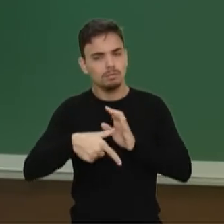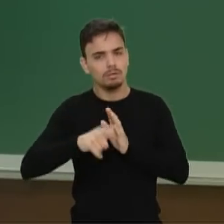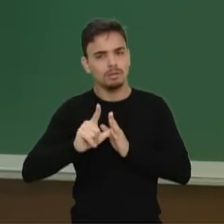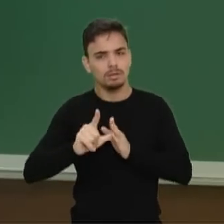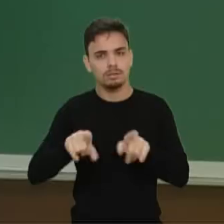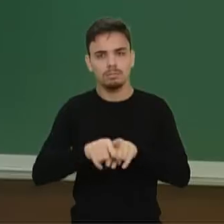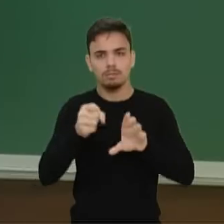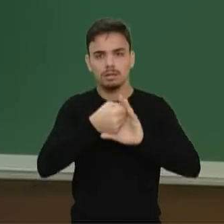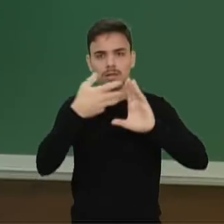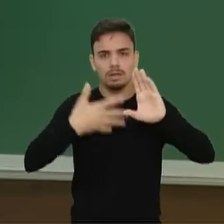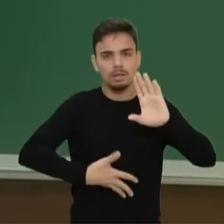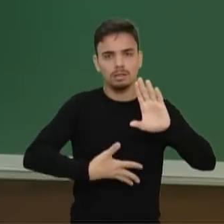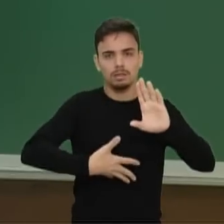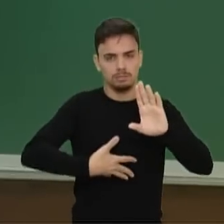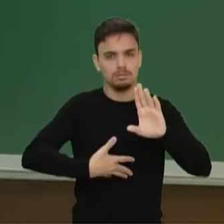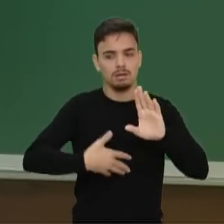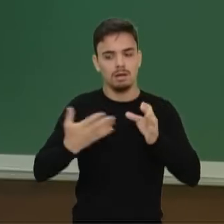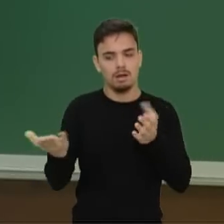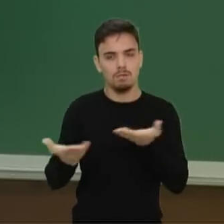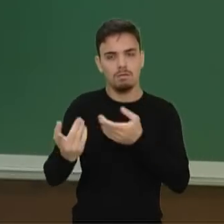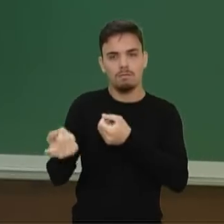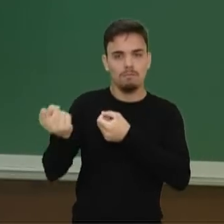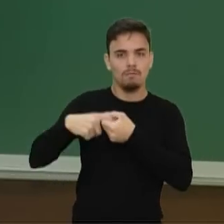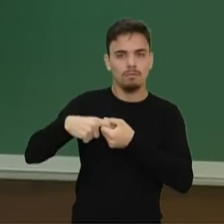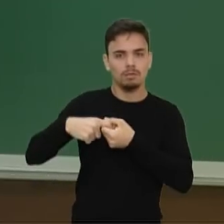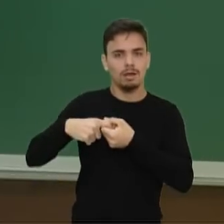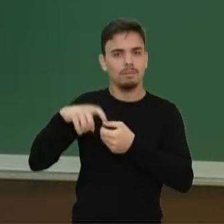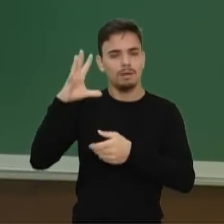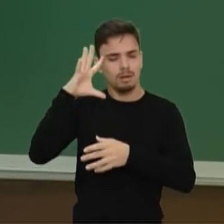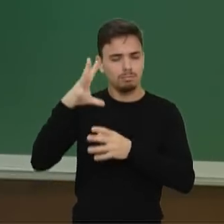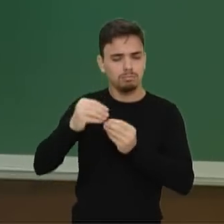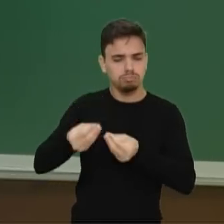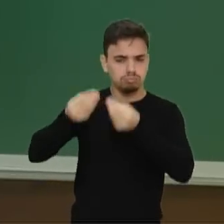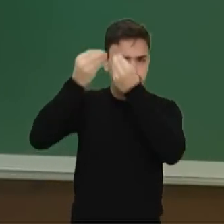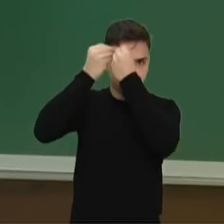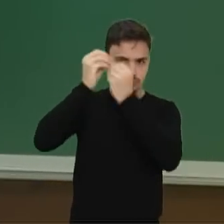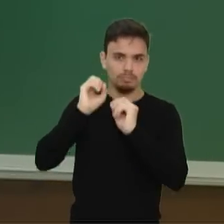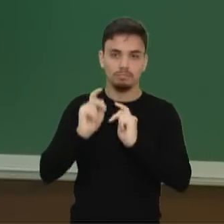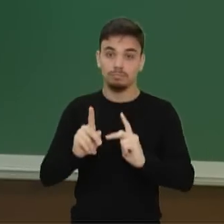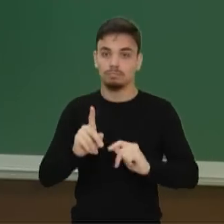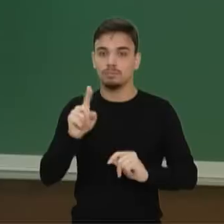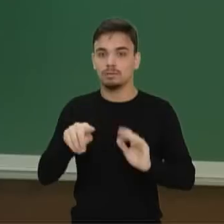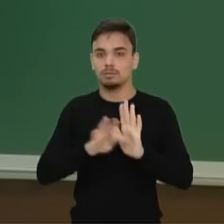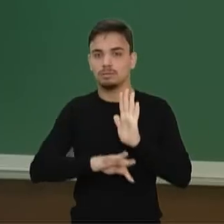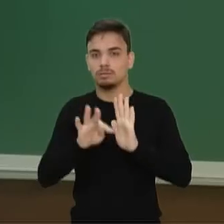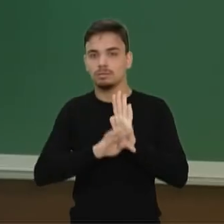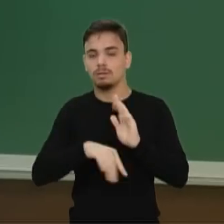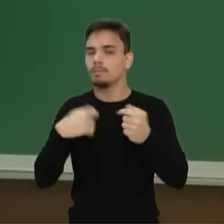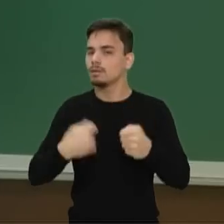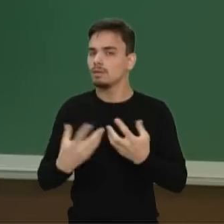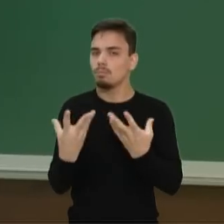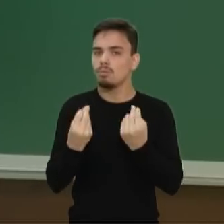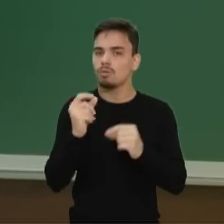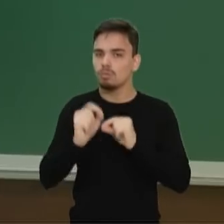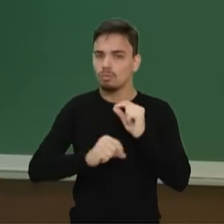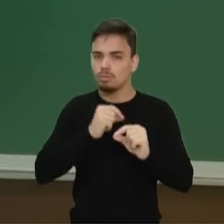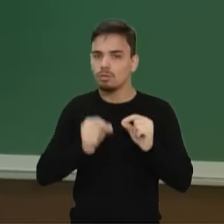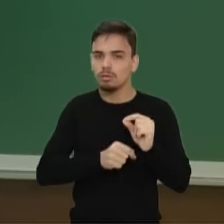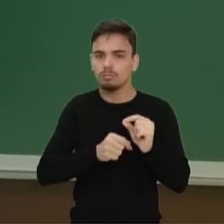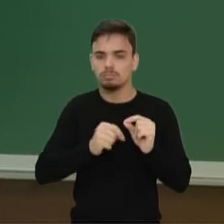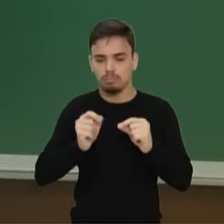a característica e vamos voltar para ficar bem marcado ali. É um texto que nós precisamos muito na